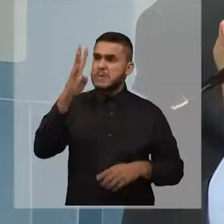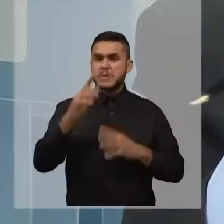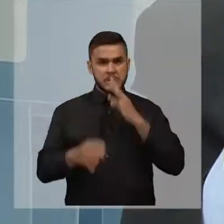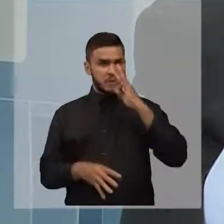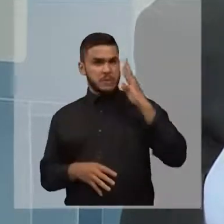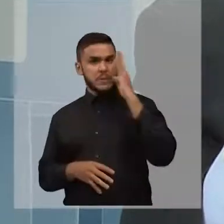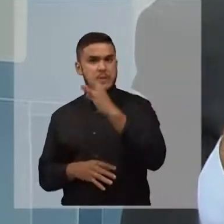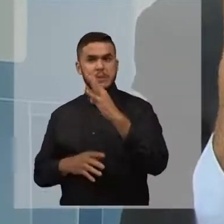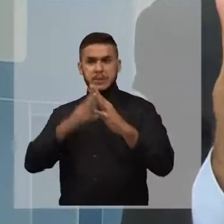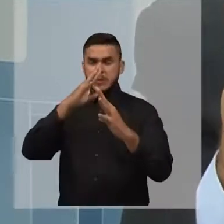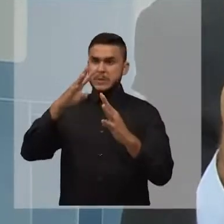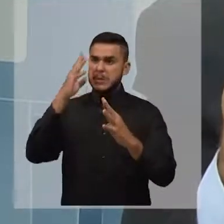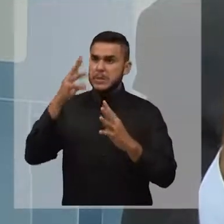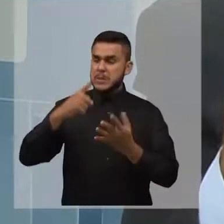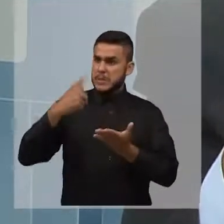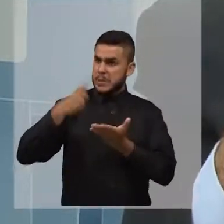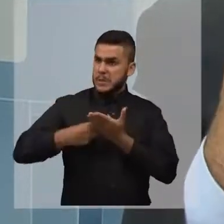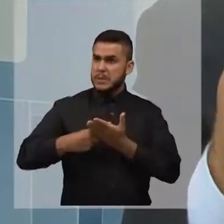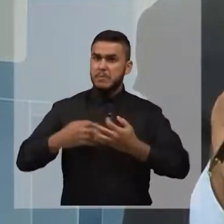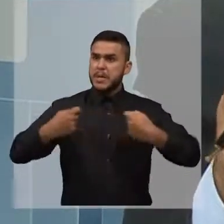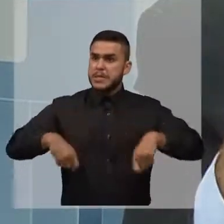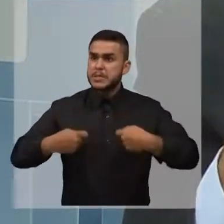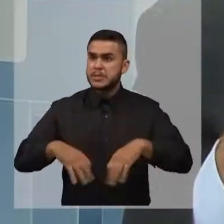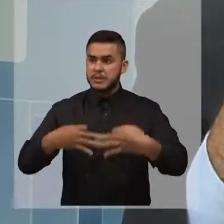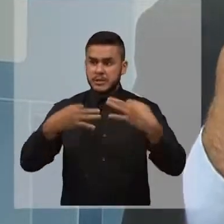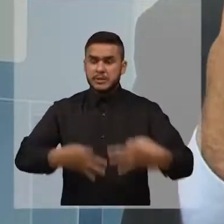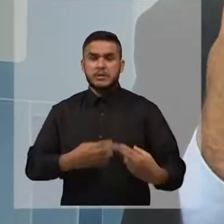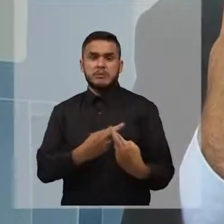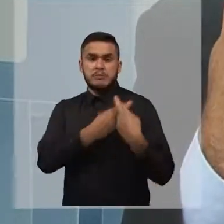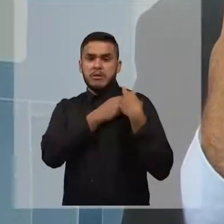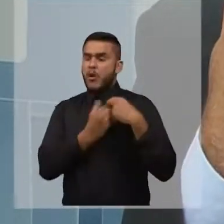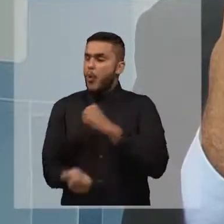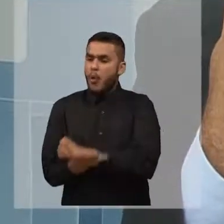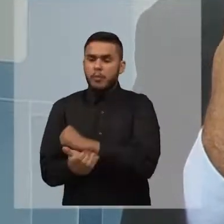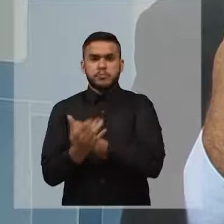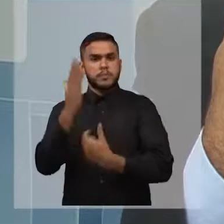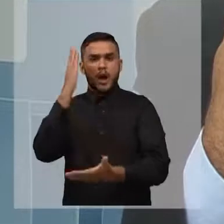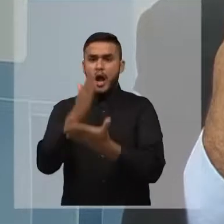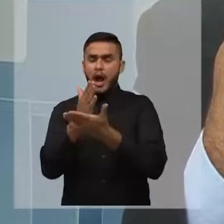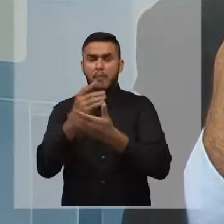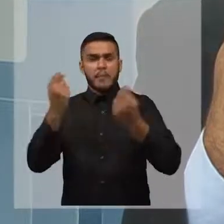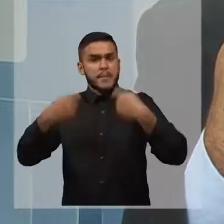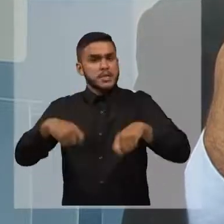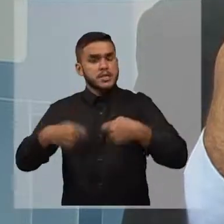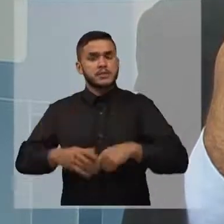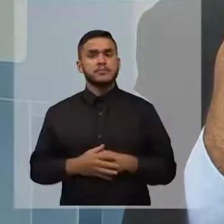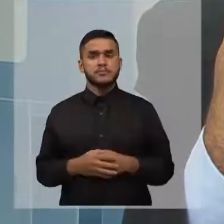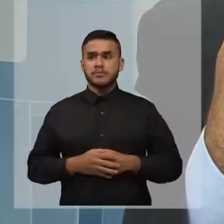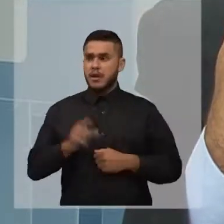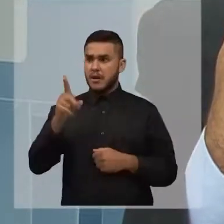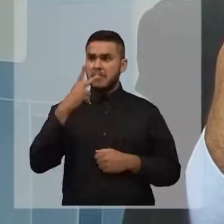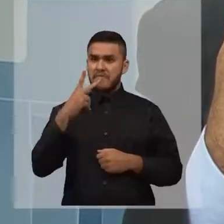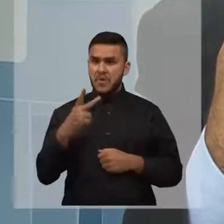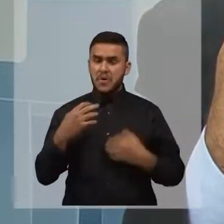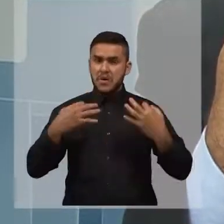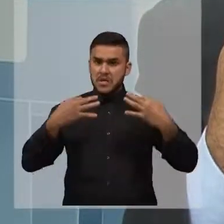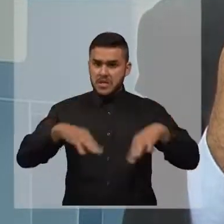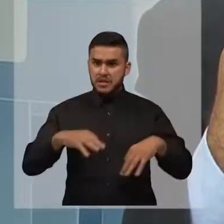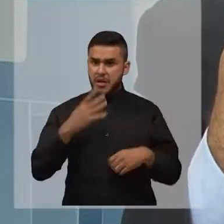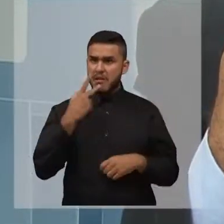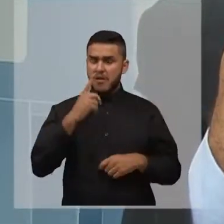tudo, recriminava tudo, era contra a corrupção, era contra o patrulhamento